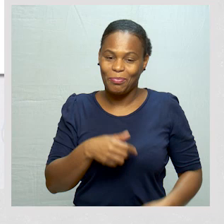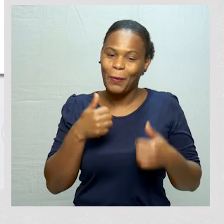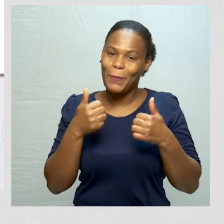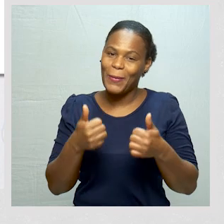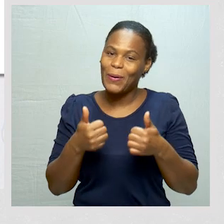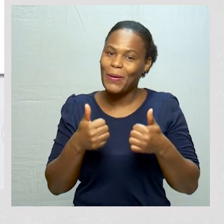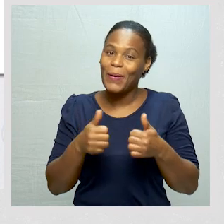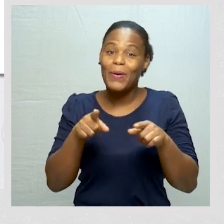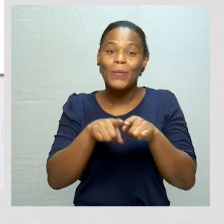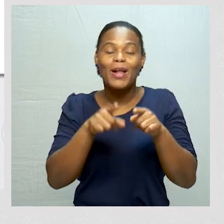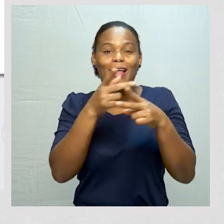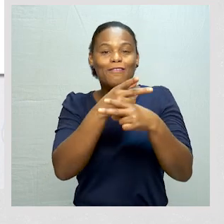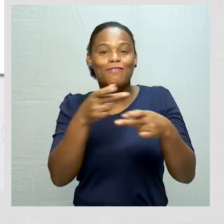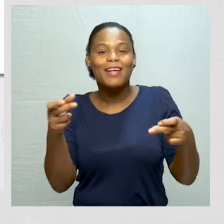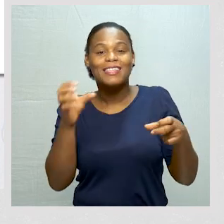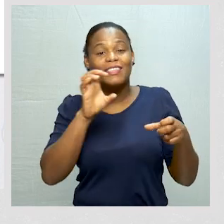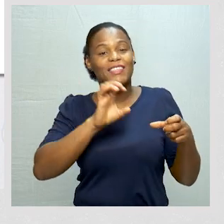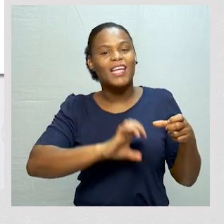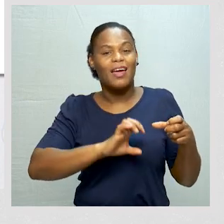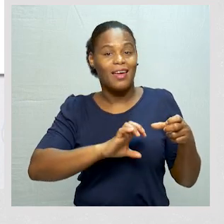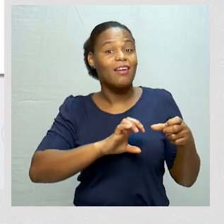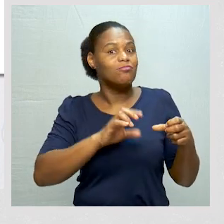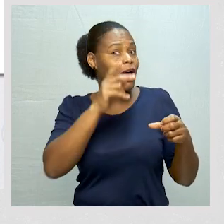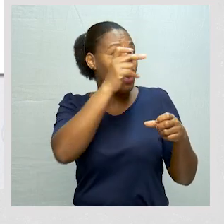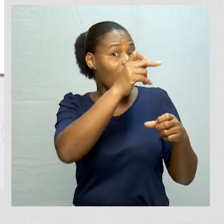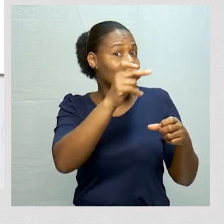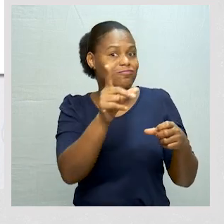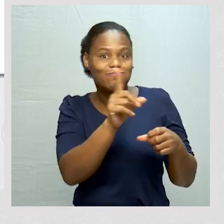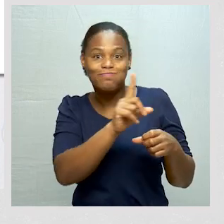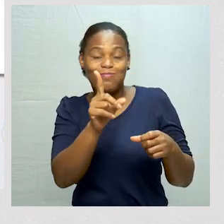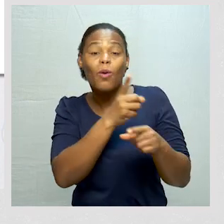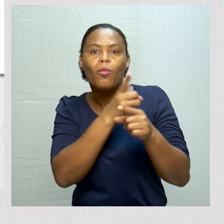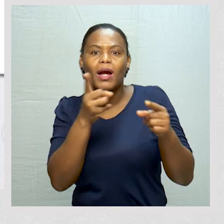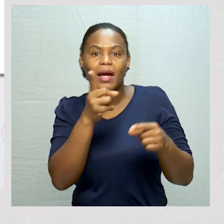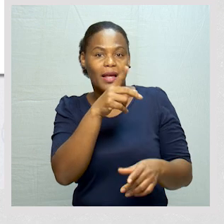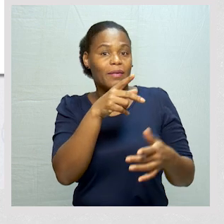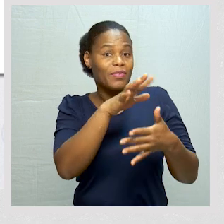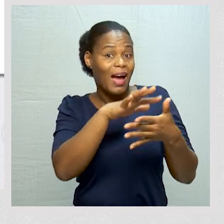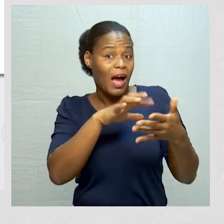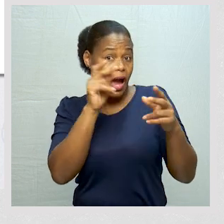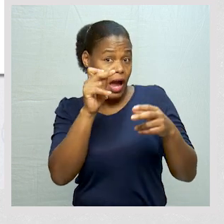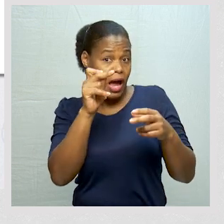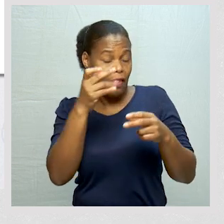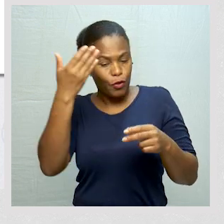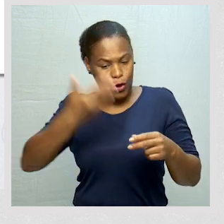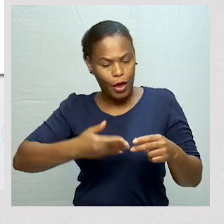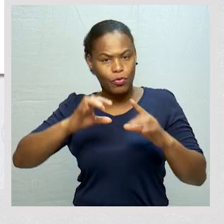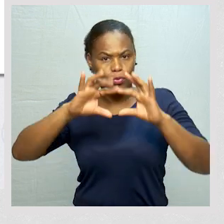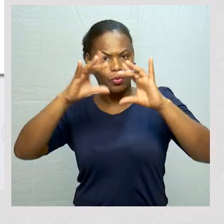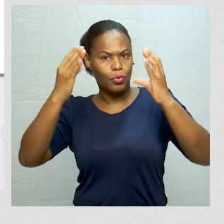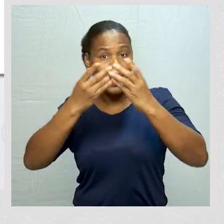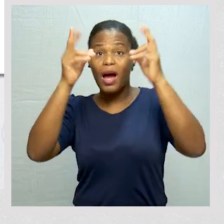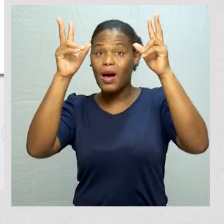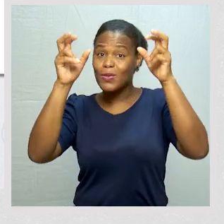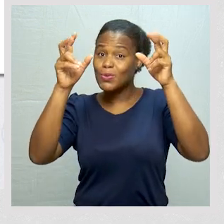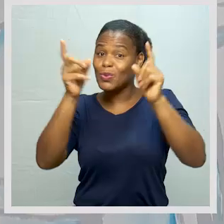Muito bem, muito bem. É a frase C. Por quê? Que não é A. Os direitos da natureza não